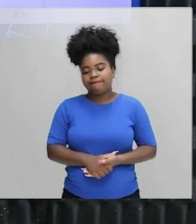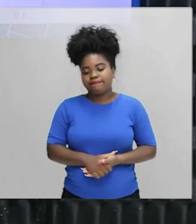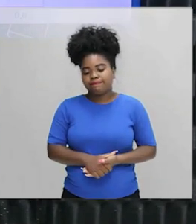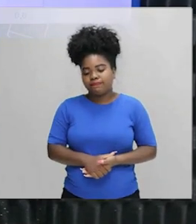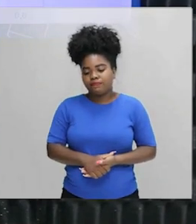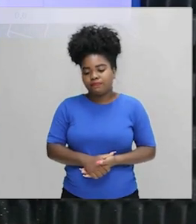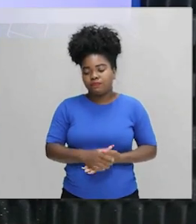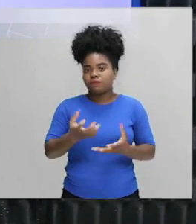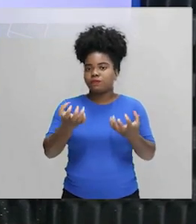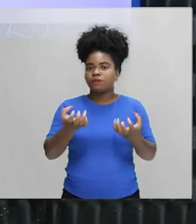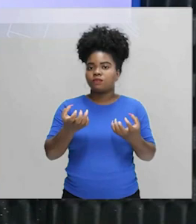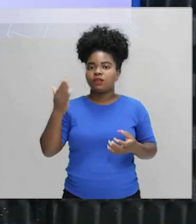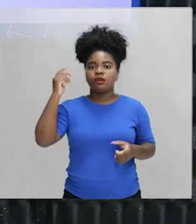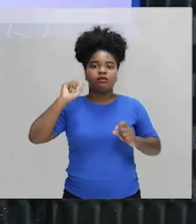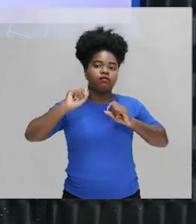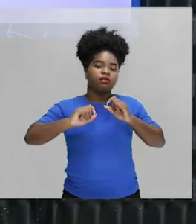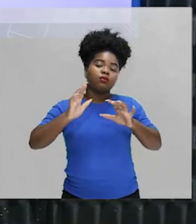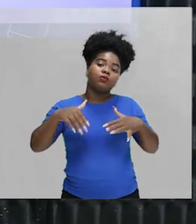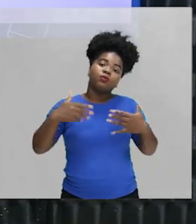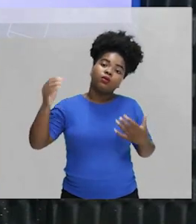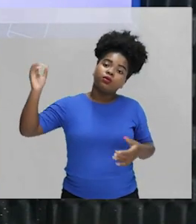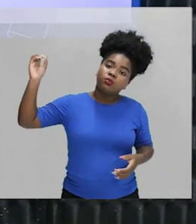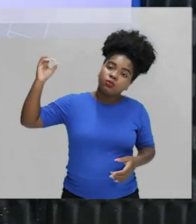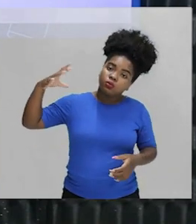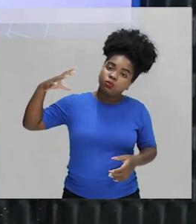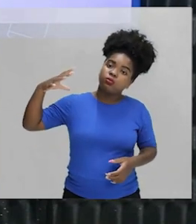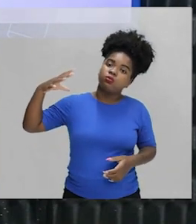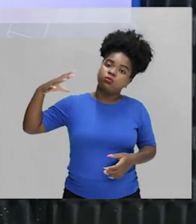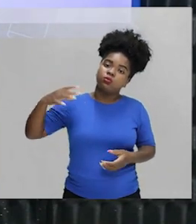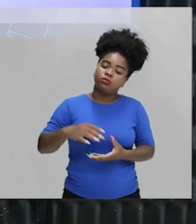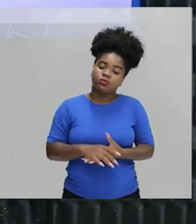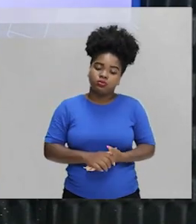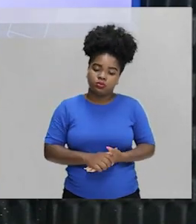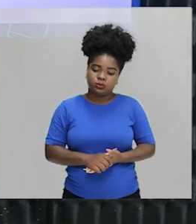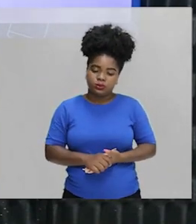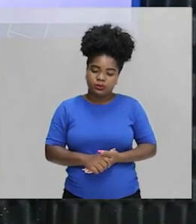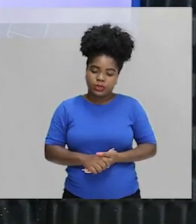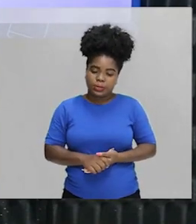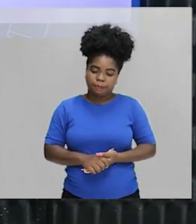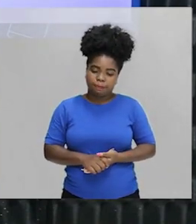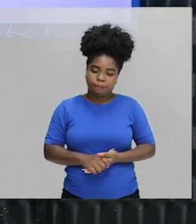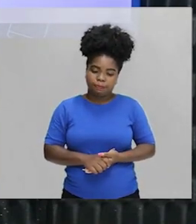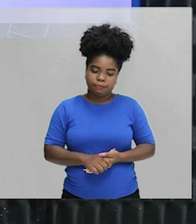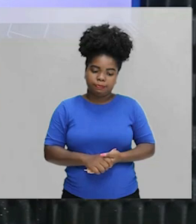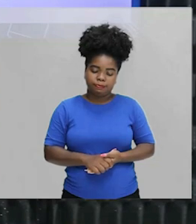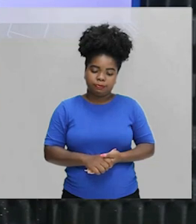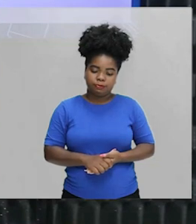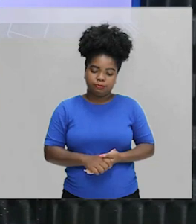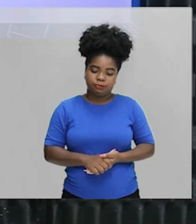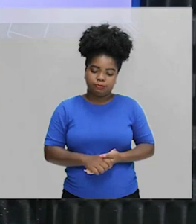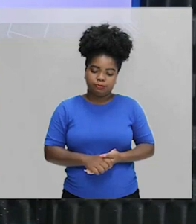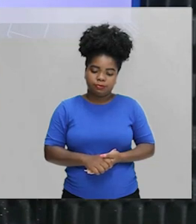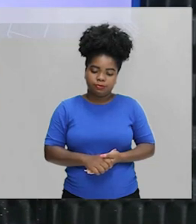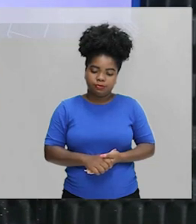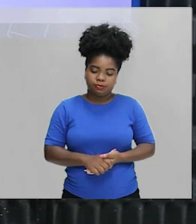e ele quer saber qual é a luminosidade certo quanto a Essa ordem de